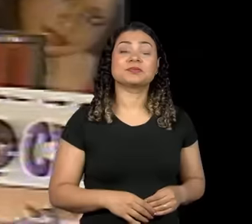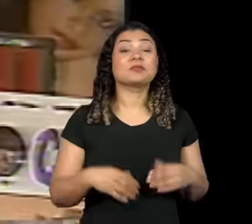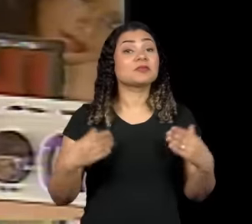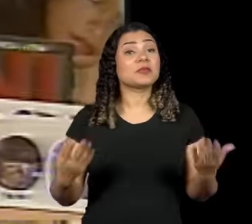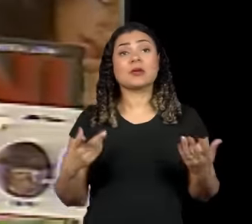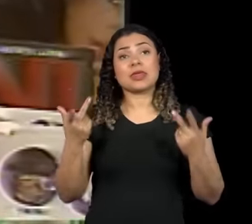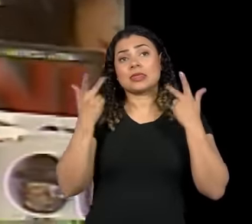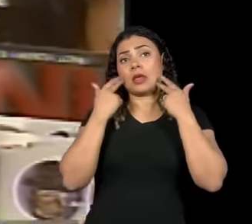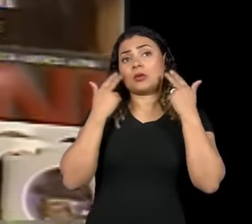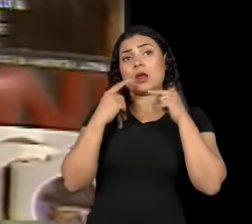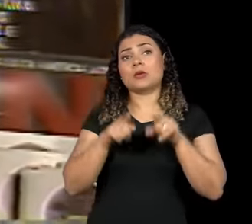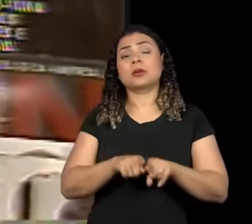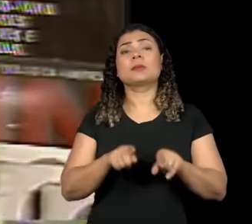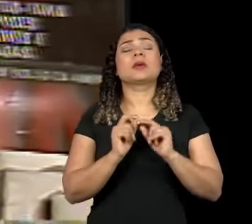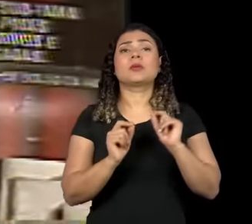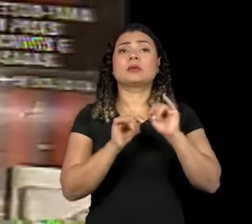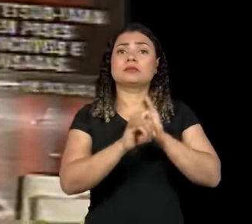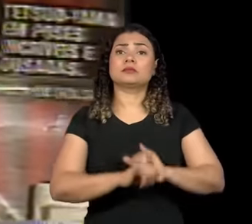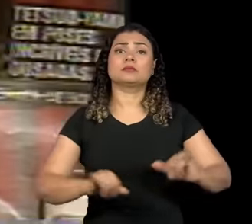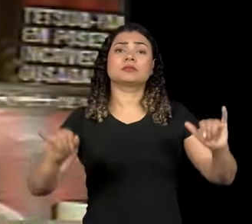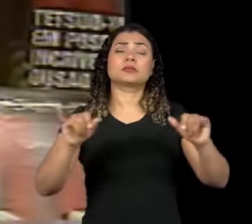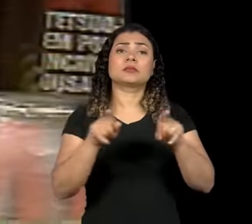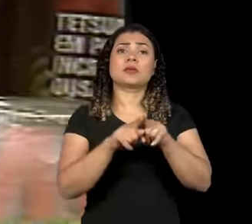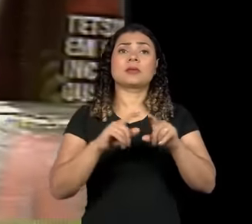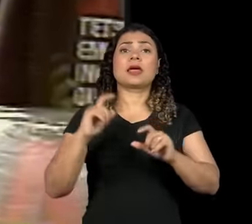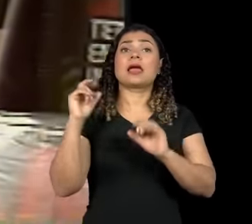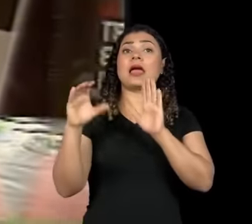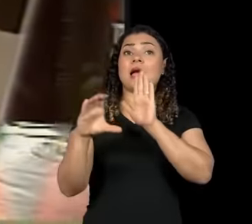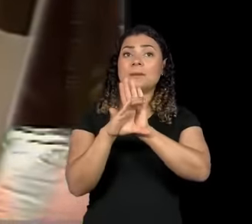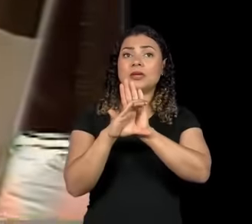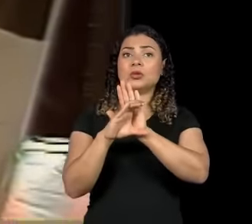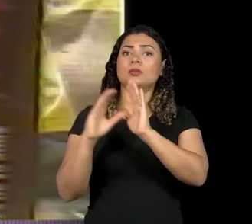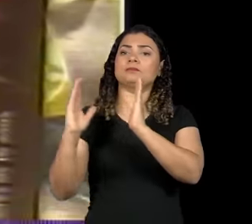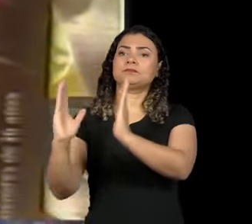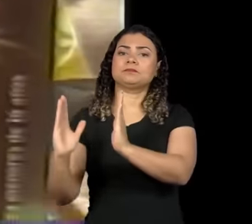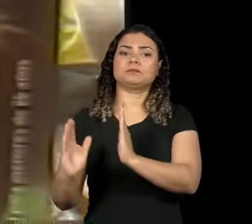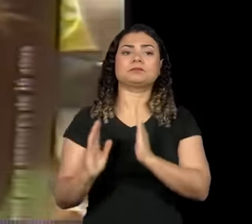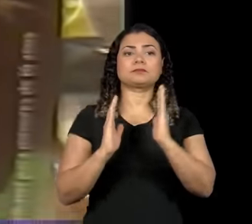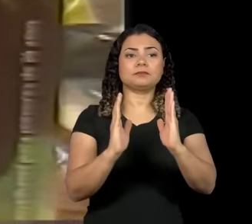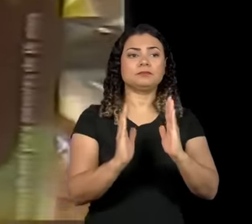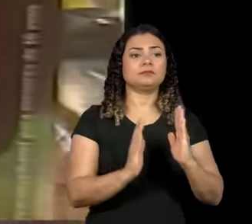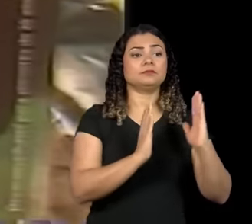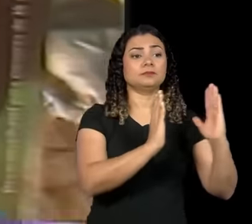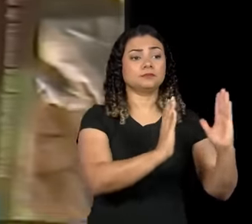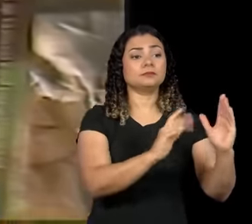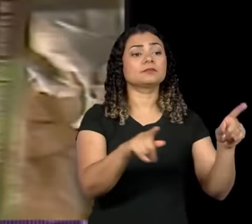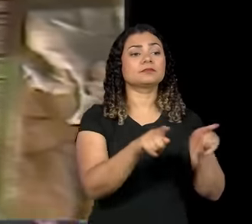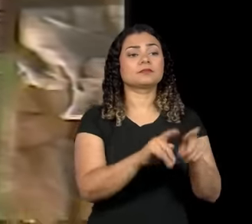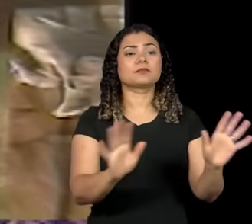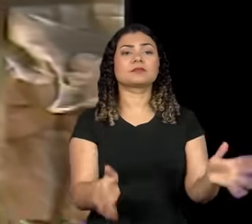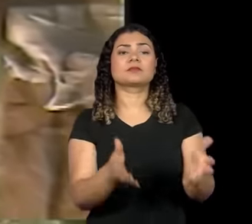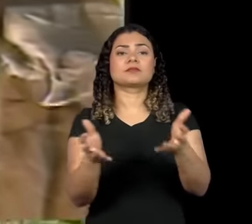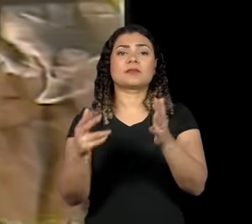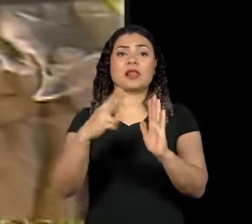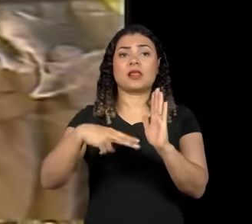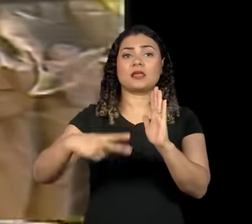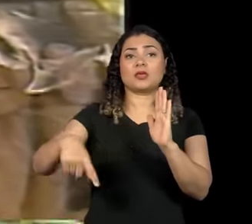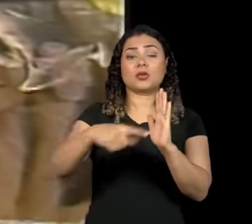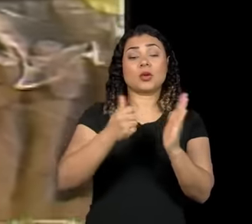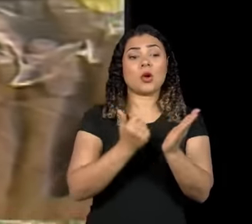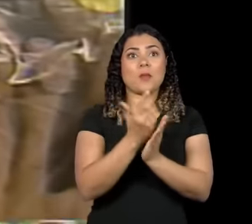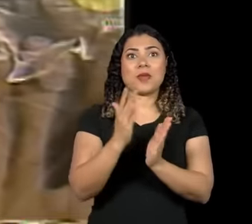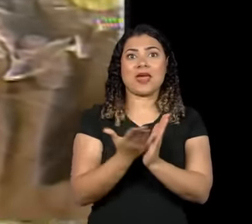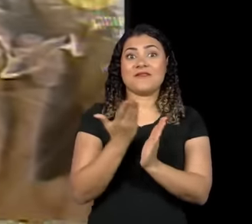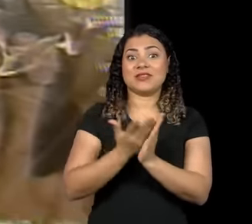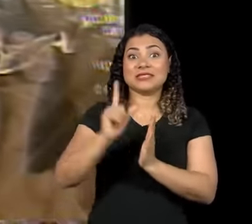Era comum também serem publicadas em capítulos com ganchos ao final de cada episódio para estimular as leitoras a comprar o próximo